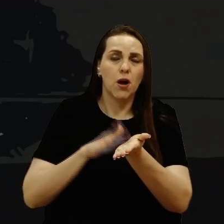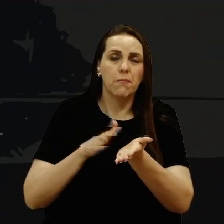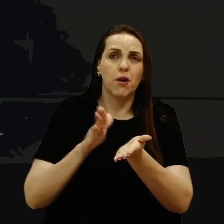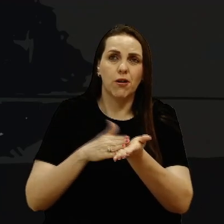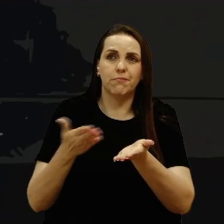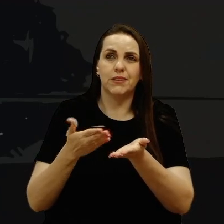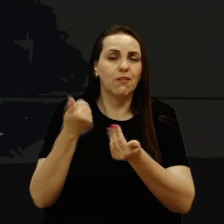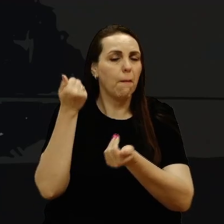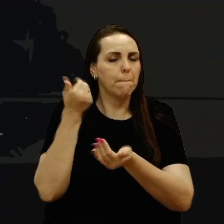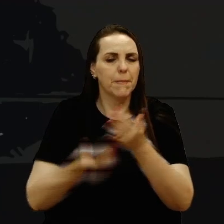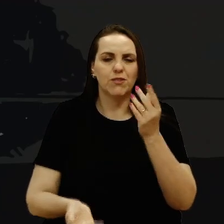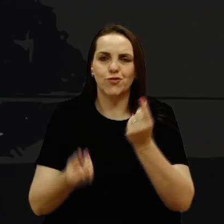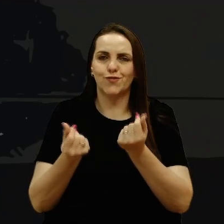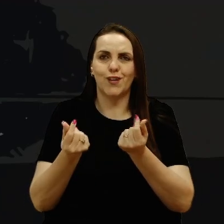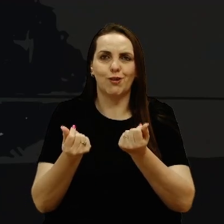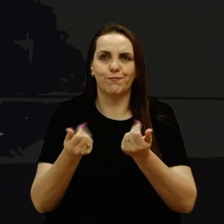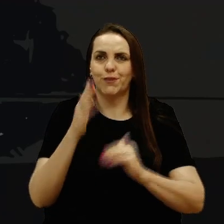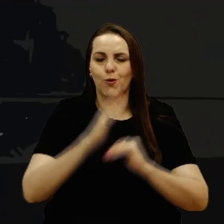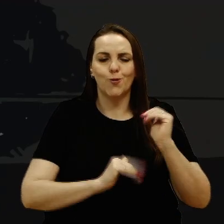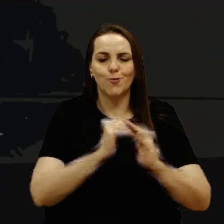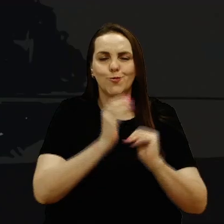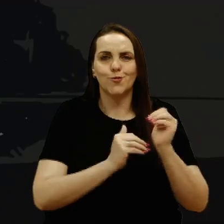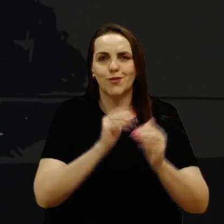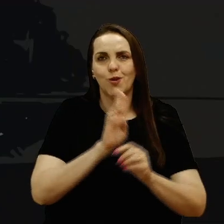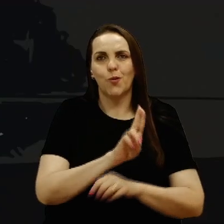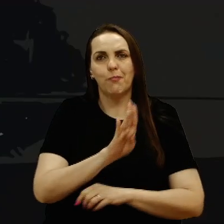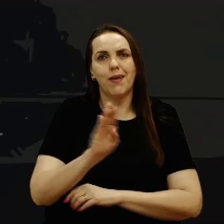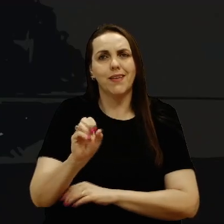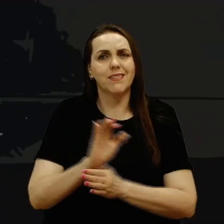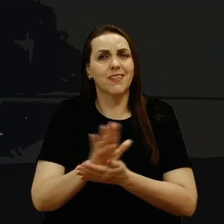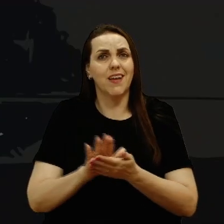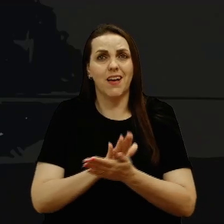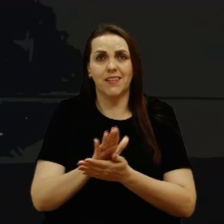Cristina. Então, assim, olha, muitas coisas que a gente perde, Andressa,